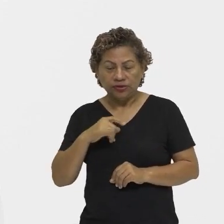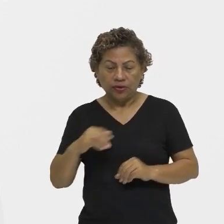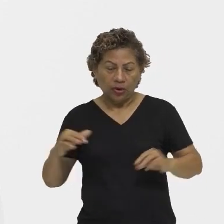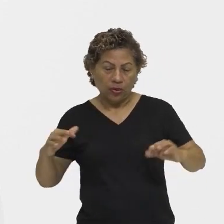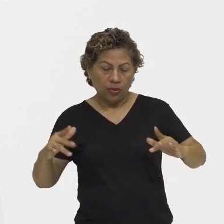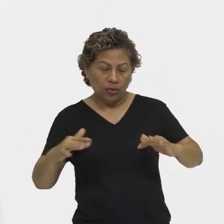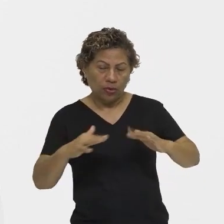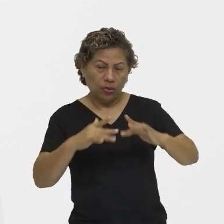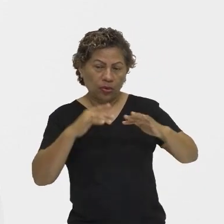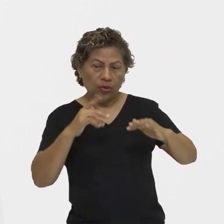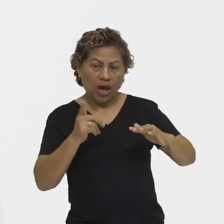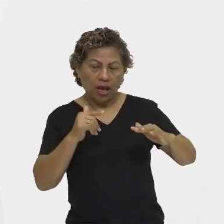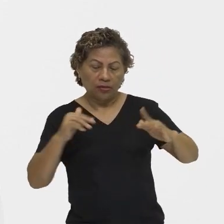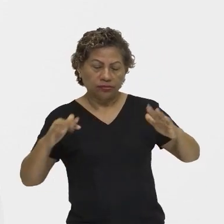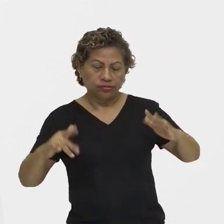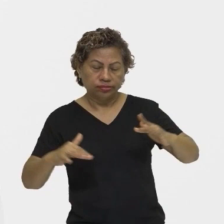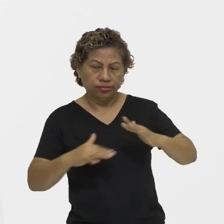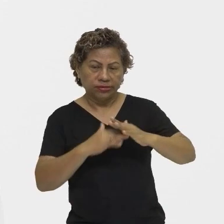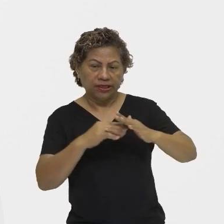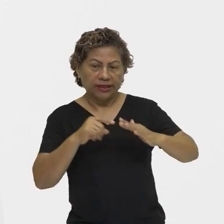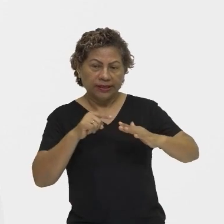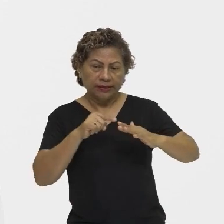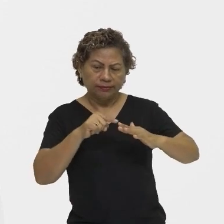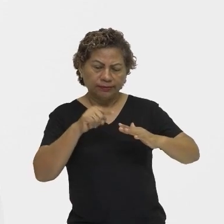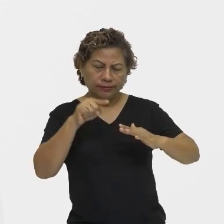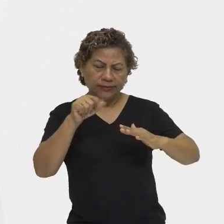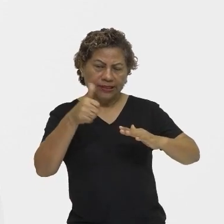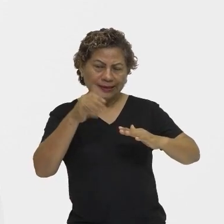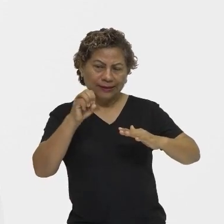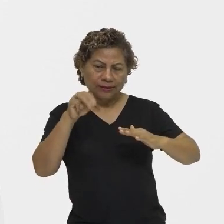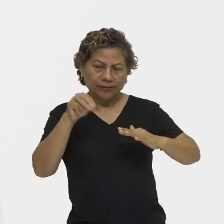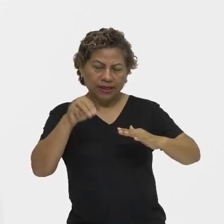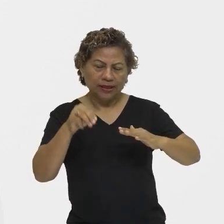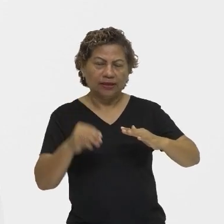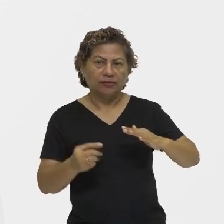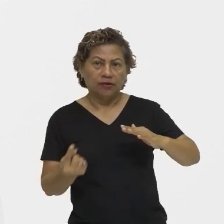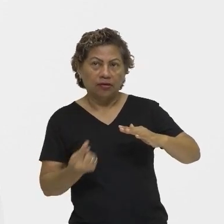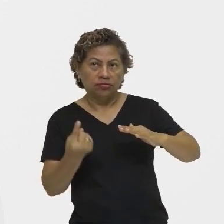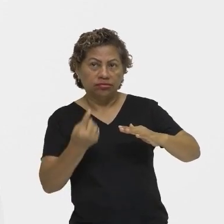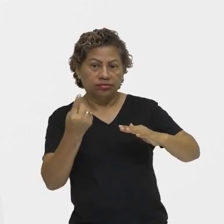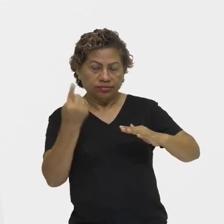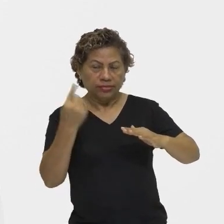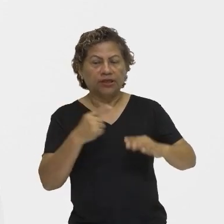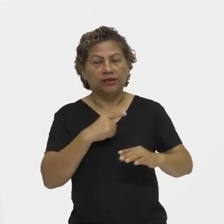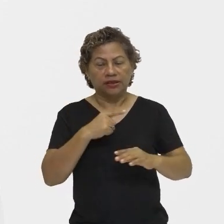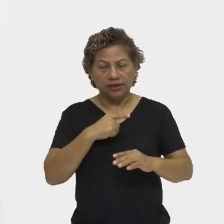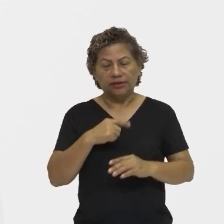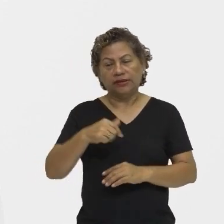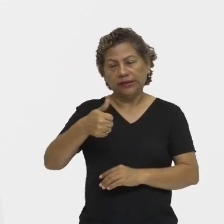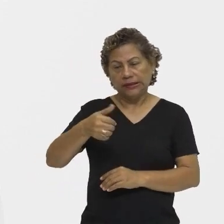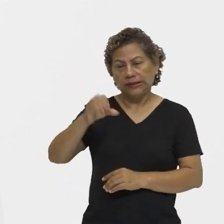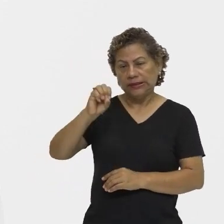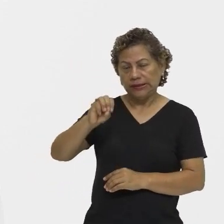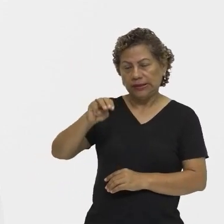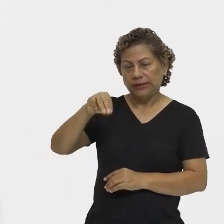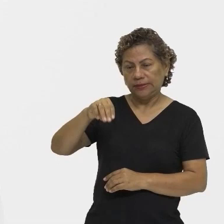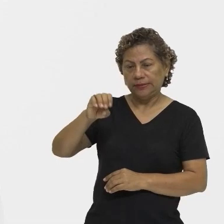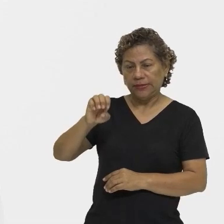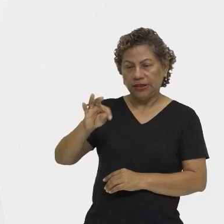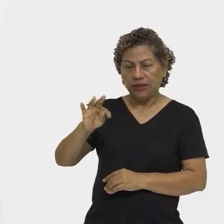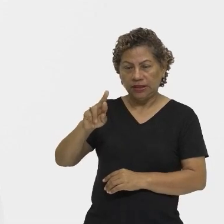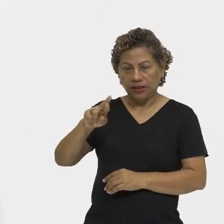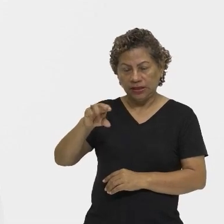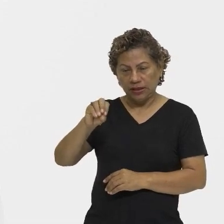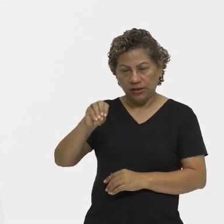mar, eu tenho energia potencial gravitacional que é relativa a esses 10 metros